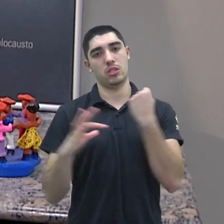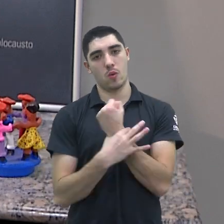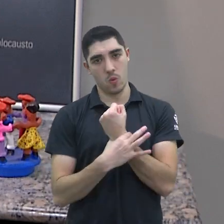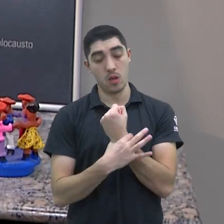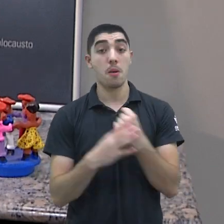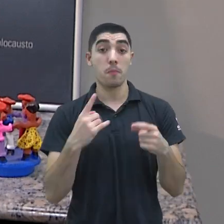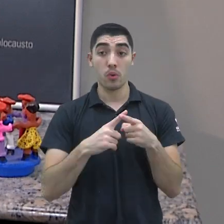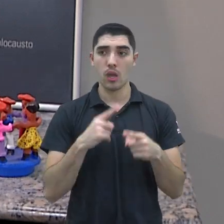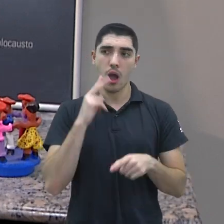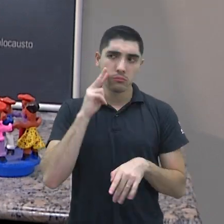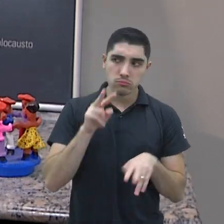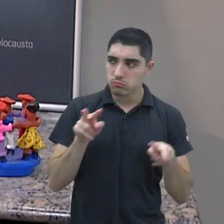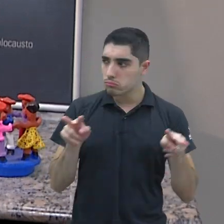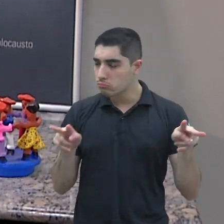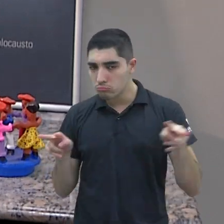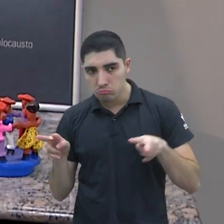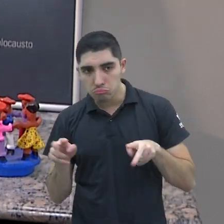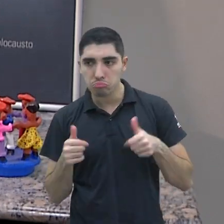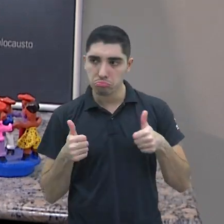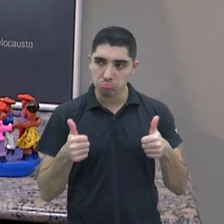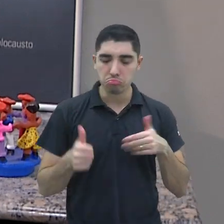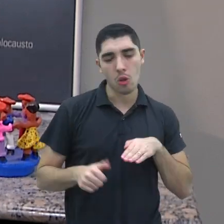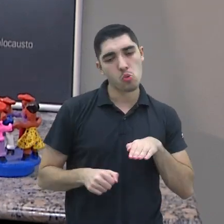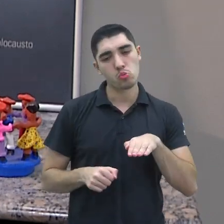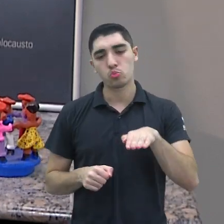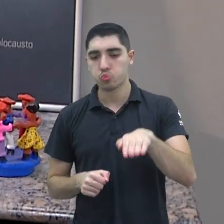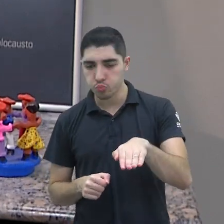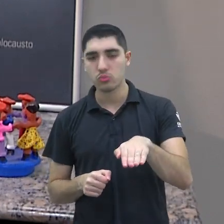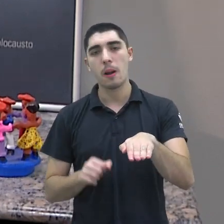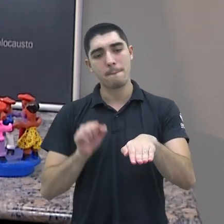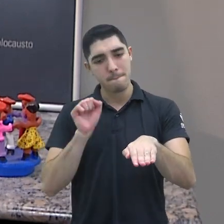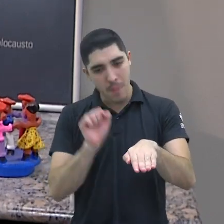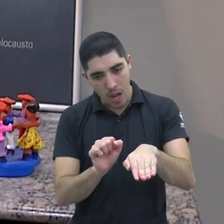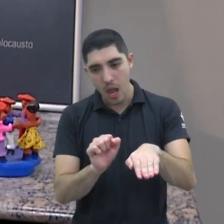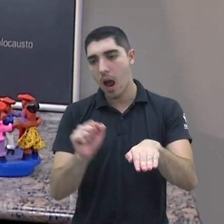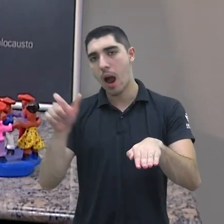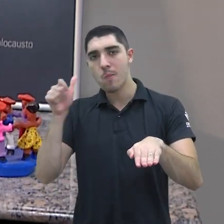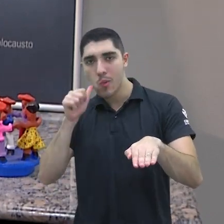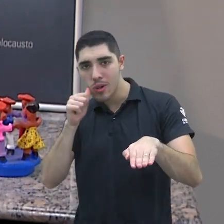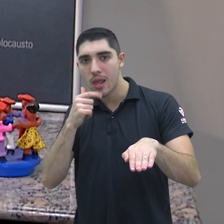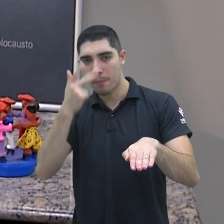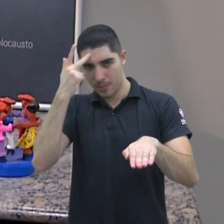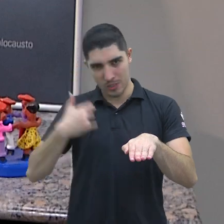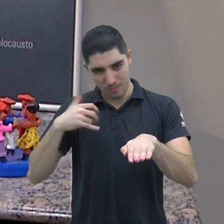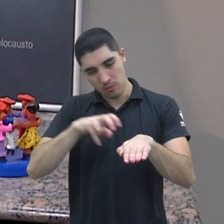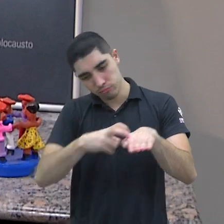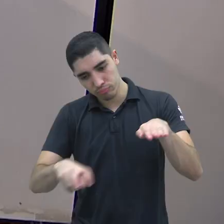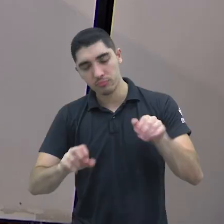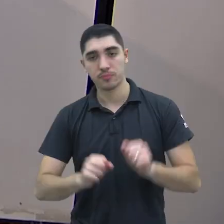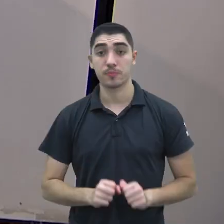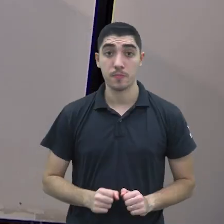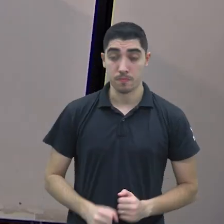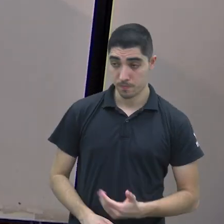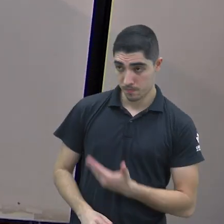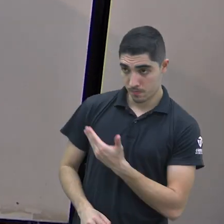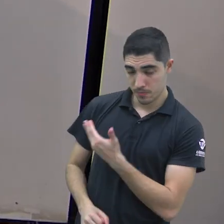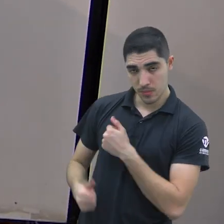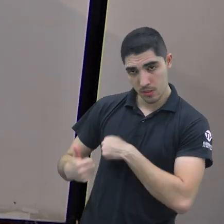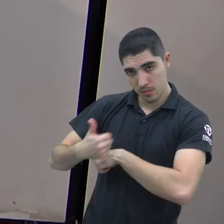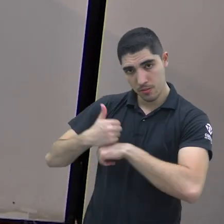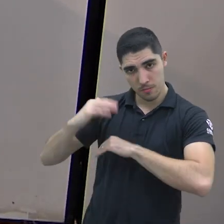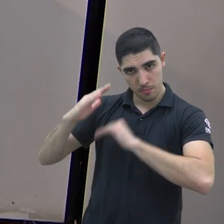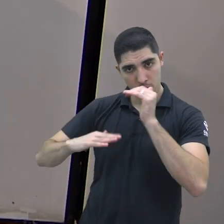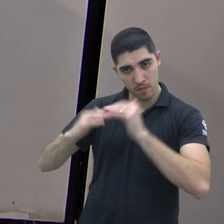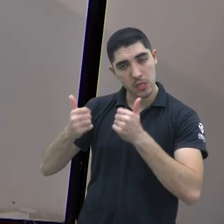sintam seguras para poder, então, parar o veículo, para que as mulheres e as pessoas idosas possam, então, descer. Para a especialista